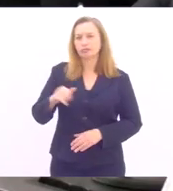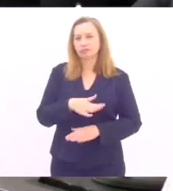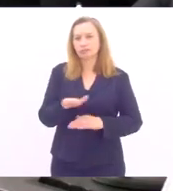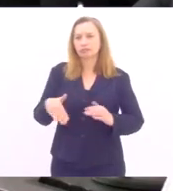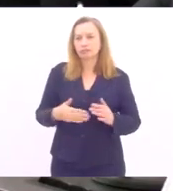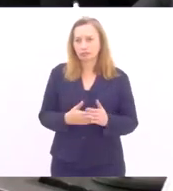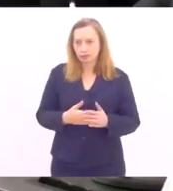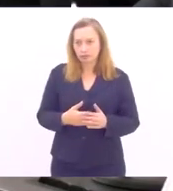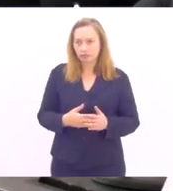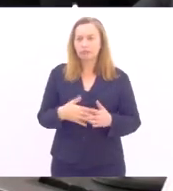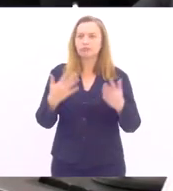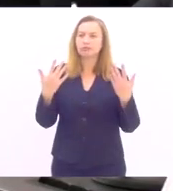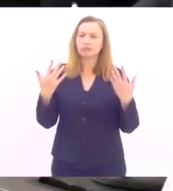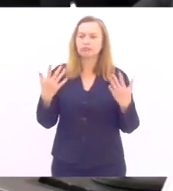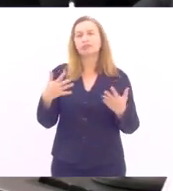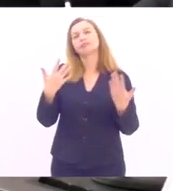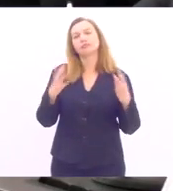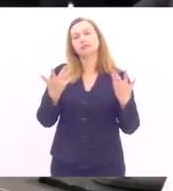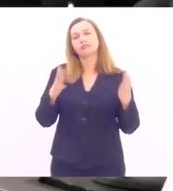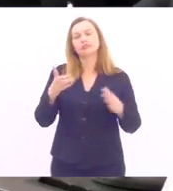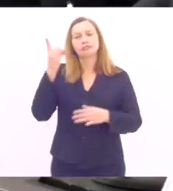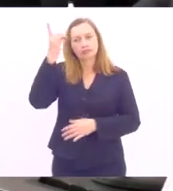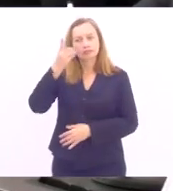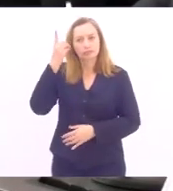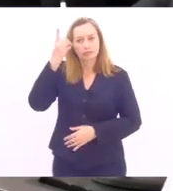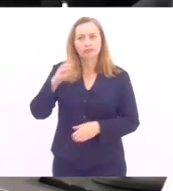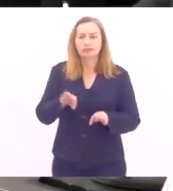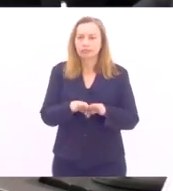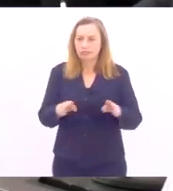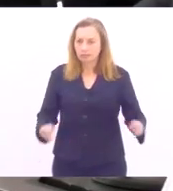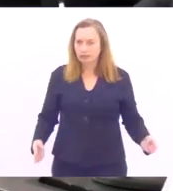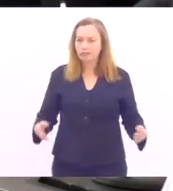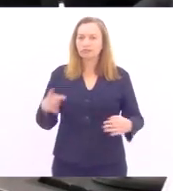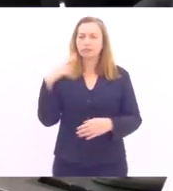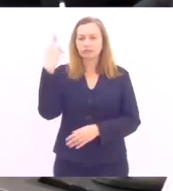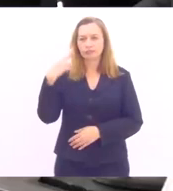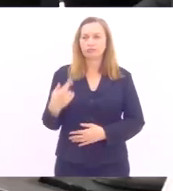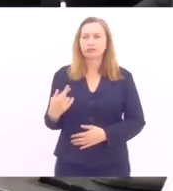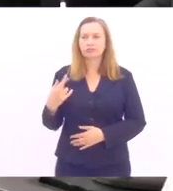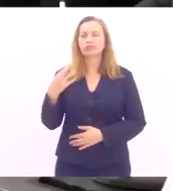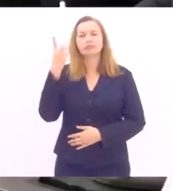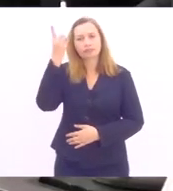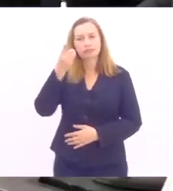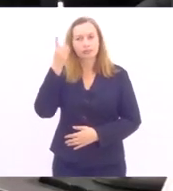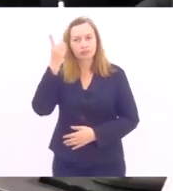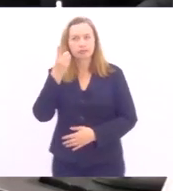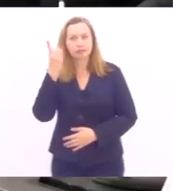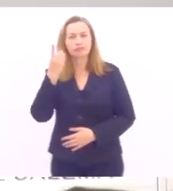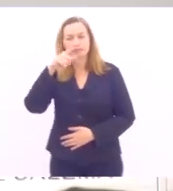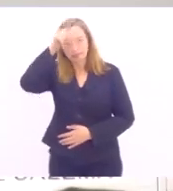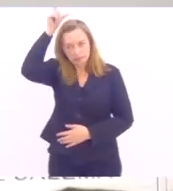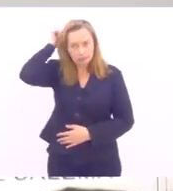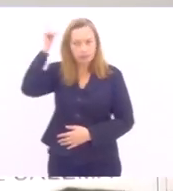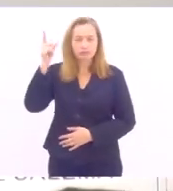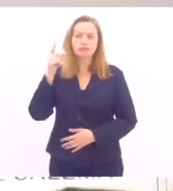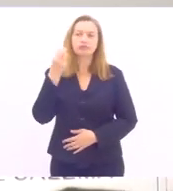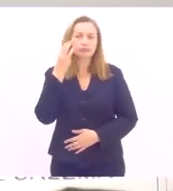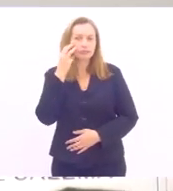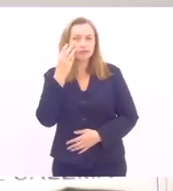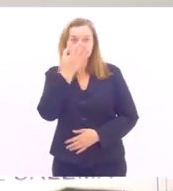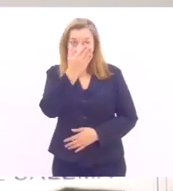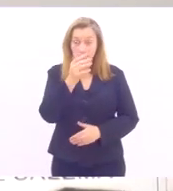nossos deputados da mesa aqui, o Mink, Luiz Paulo, Eliomar, Renato aqui presente, o Valdec que está lá assistindo a gente lá na